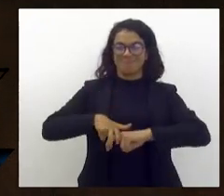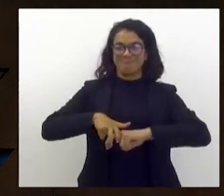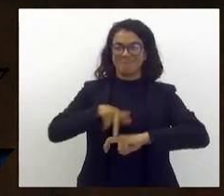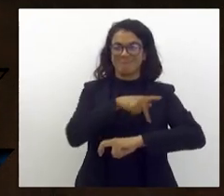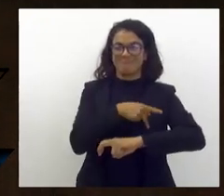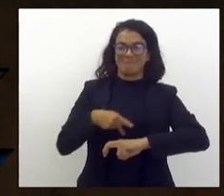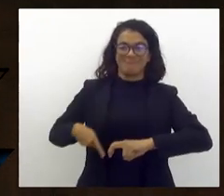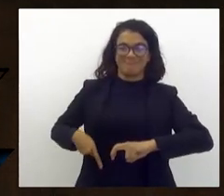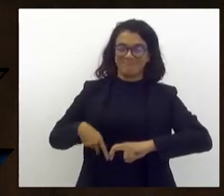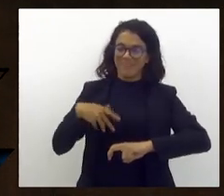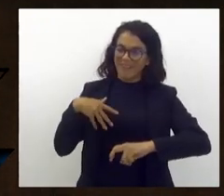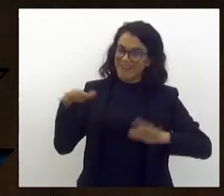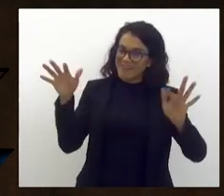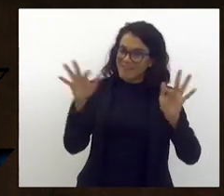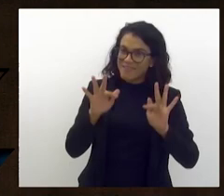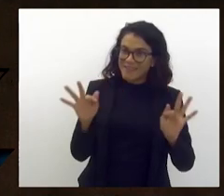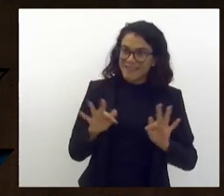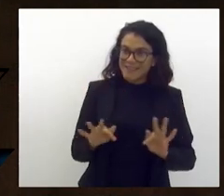um cargo que